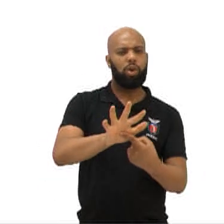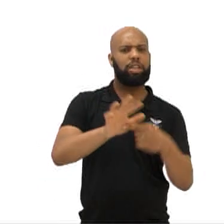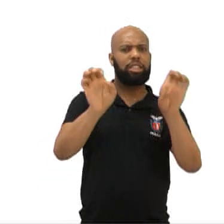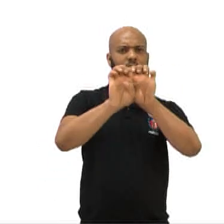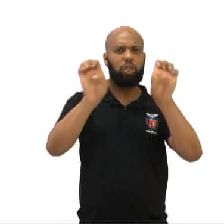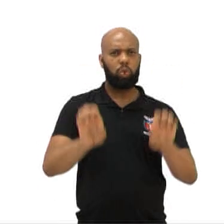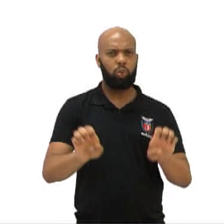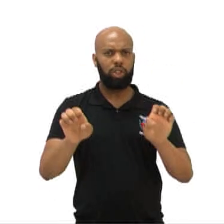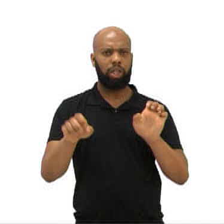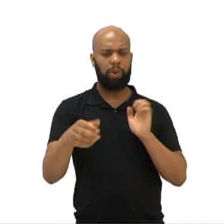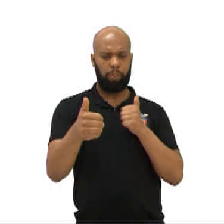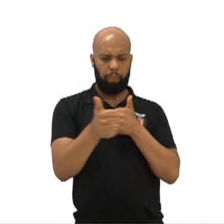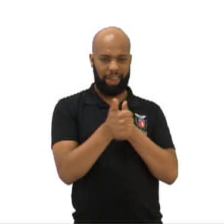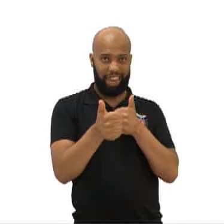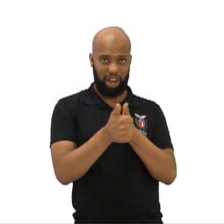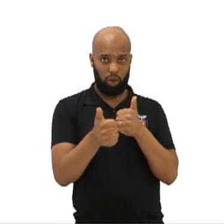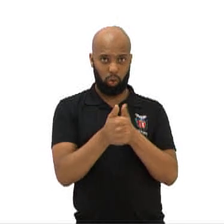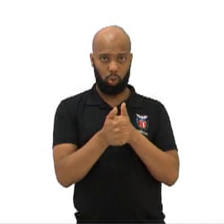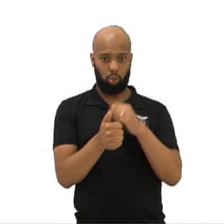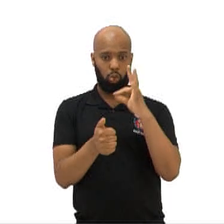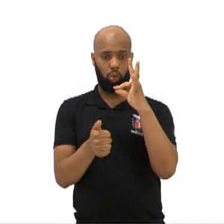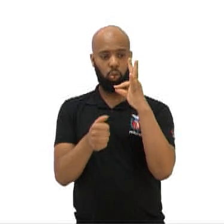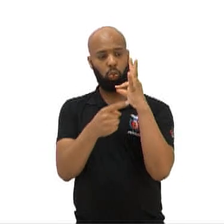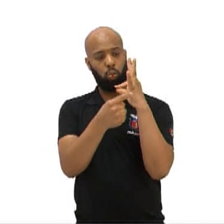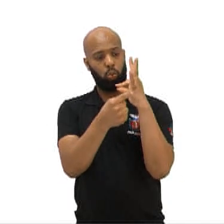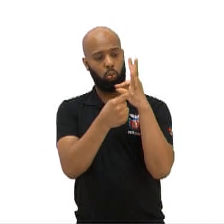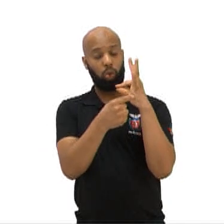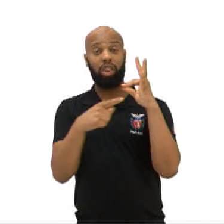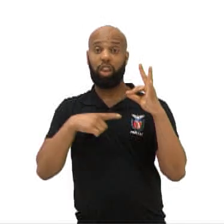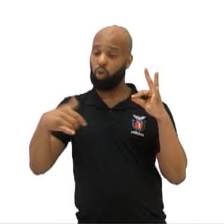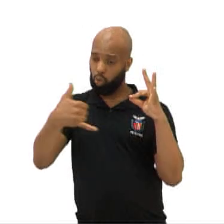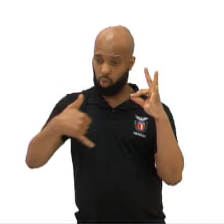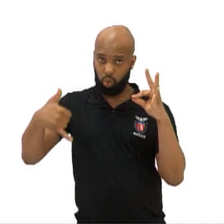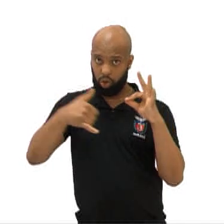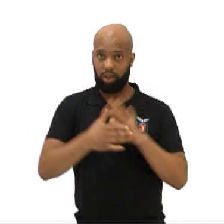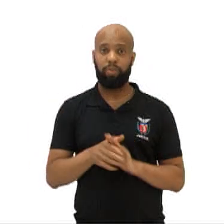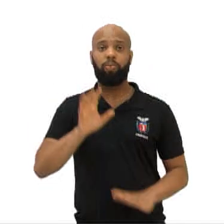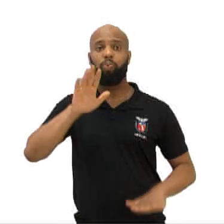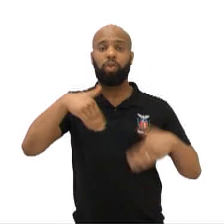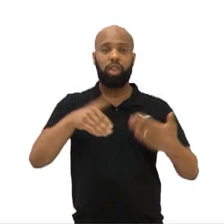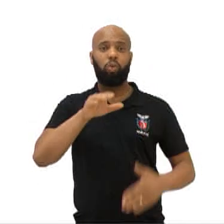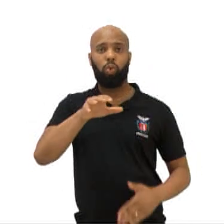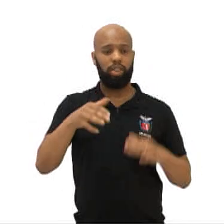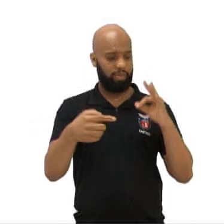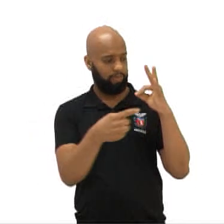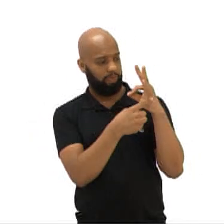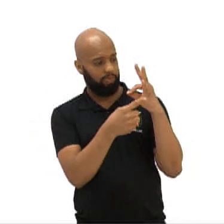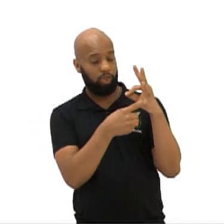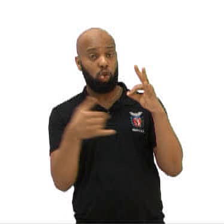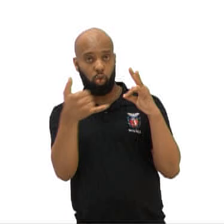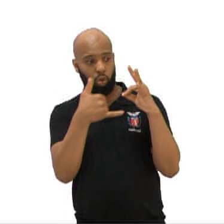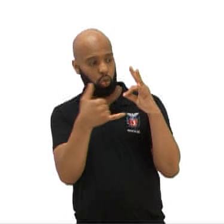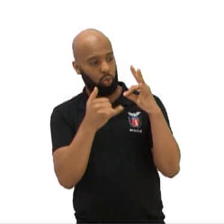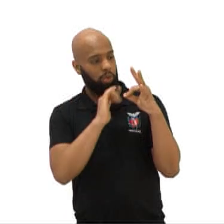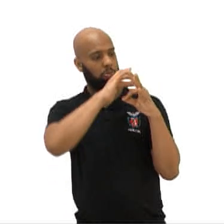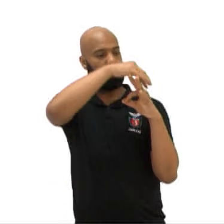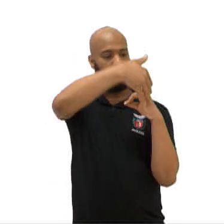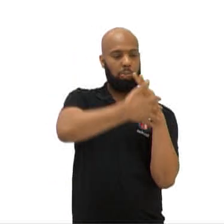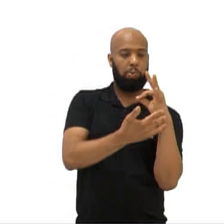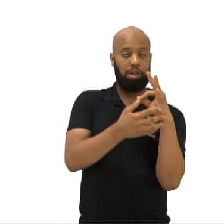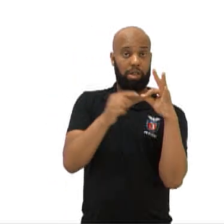estrutura localizada próxima à região da cauda, onde é sintetizada a gordura. Essa gordura é transferida para as penas, através do